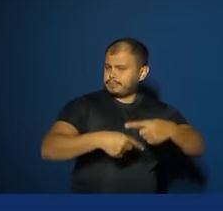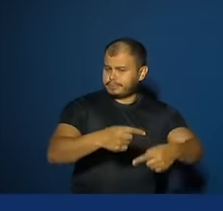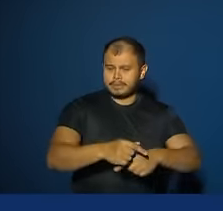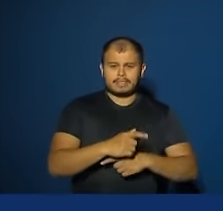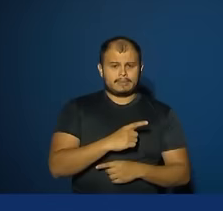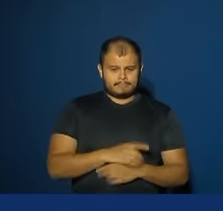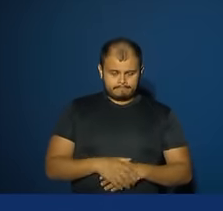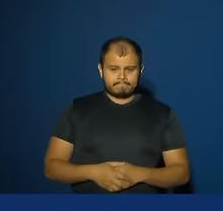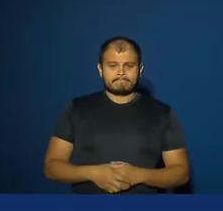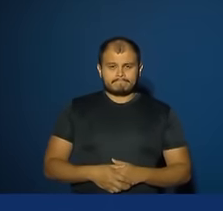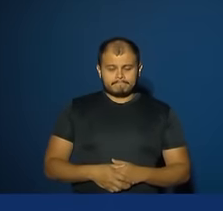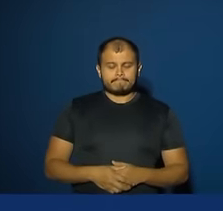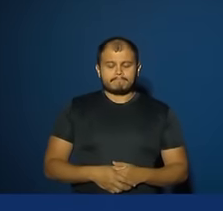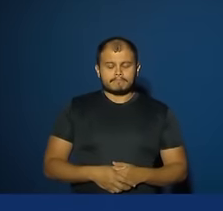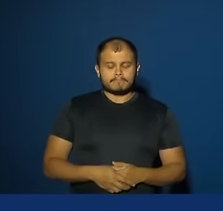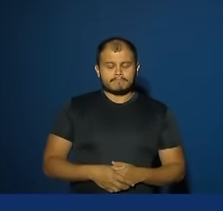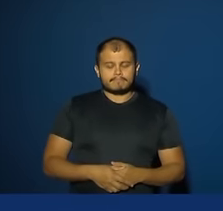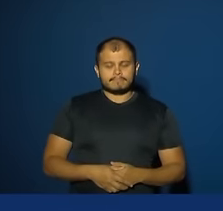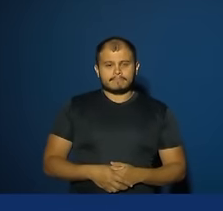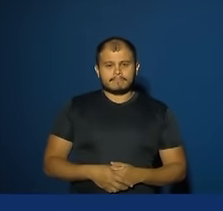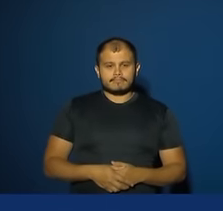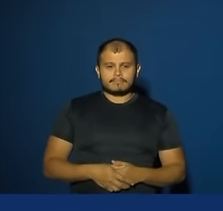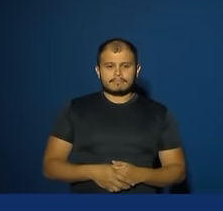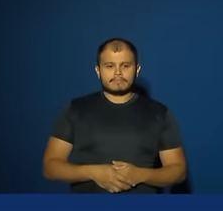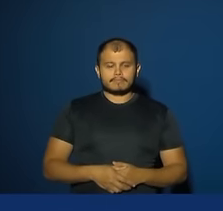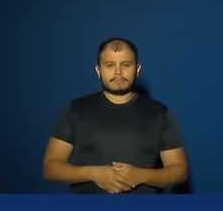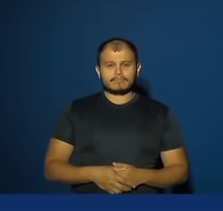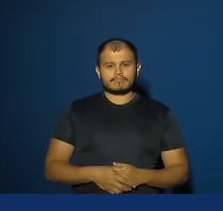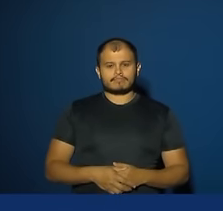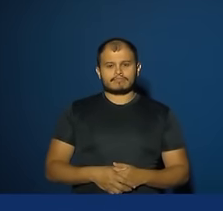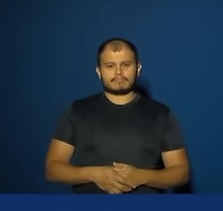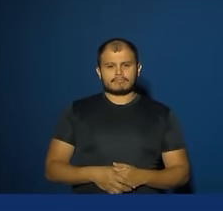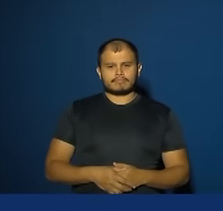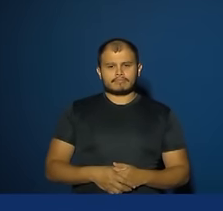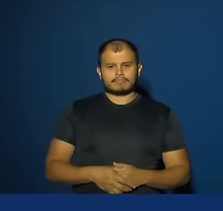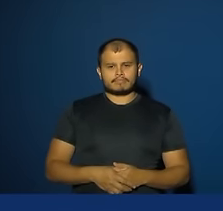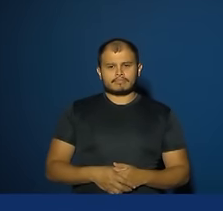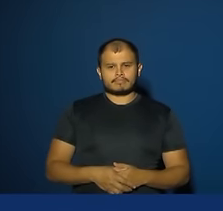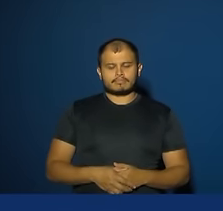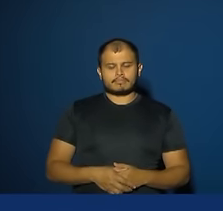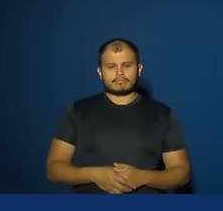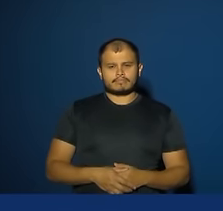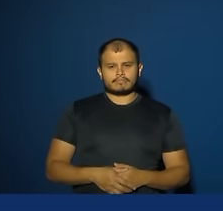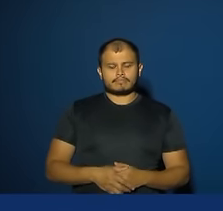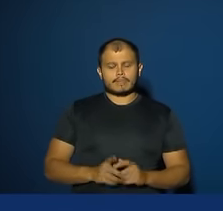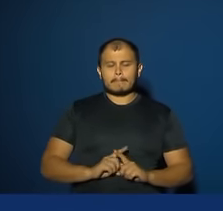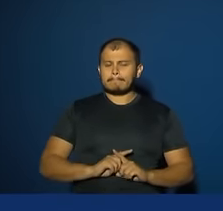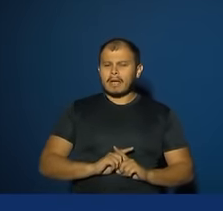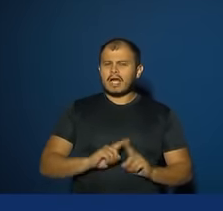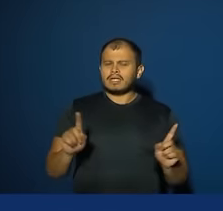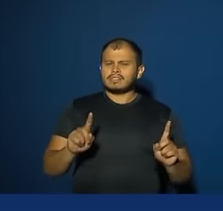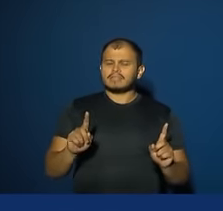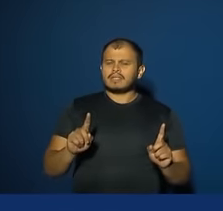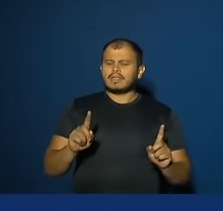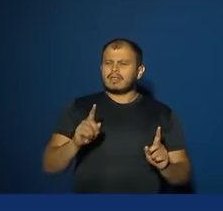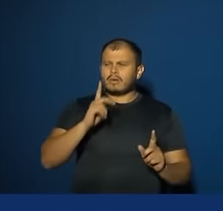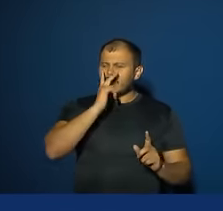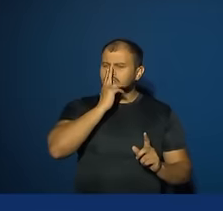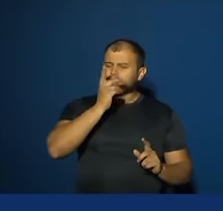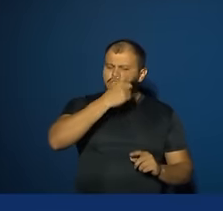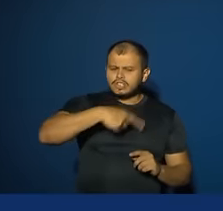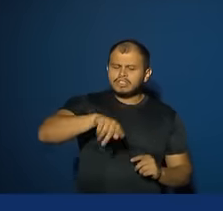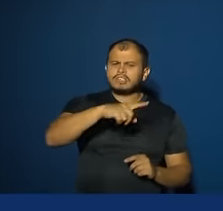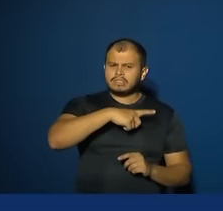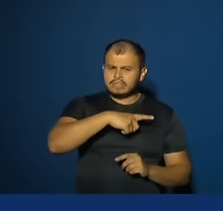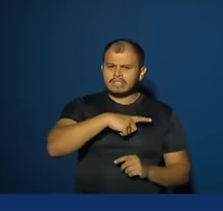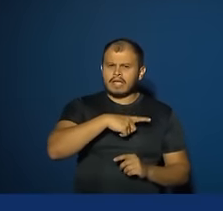espectro ideológico agora eh eu acho o o William que a gente tem sim você vê que a gente teve um